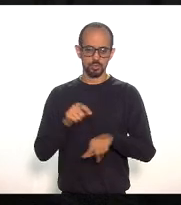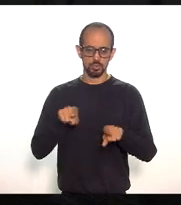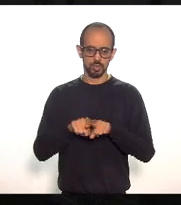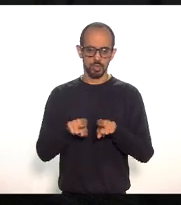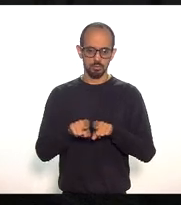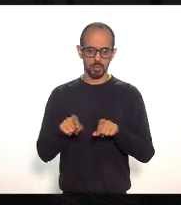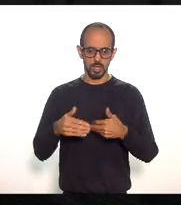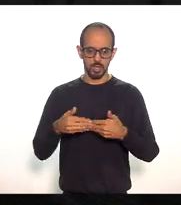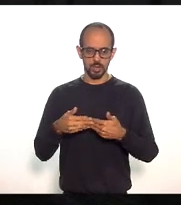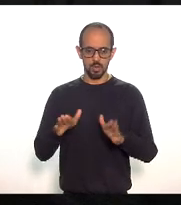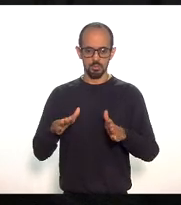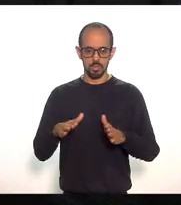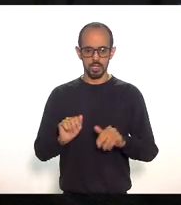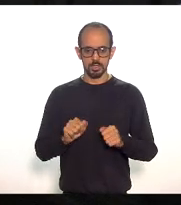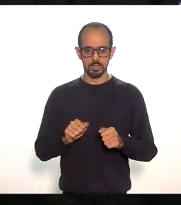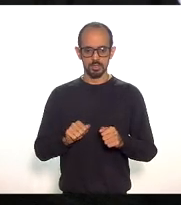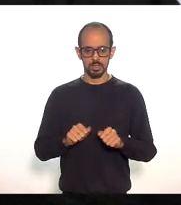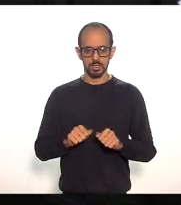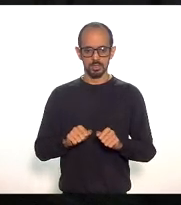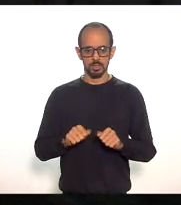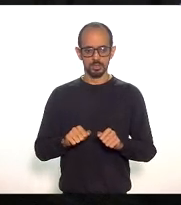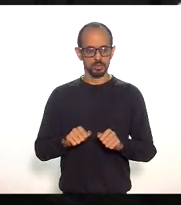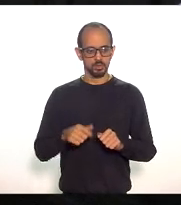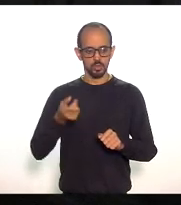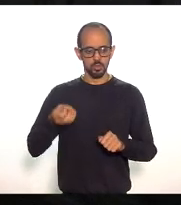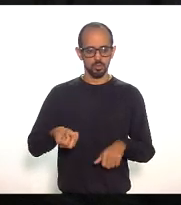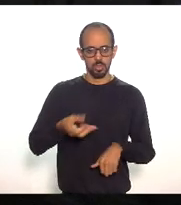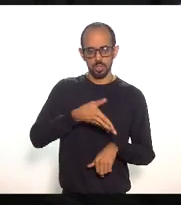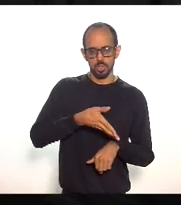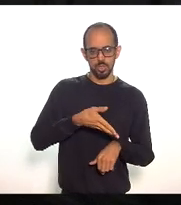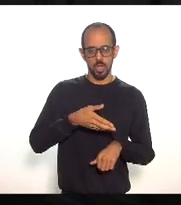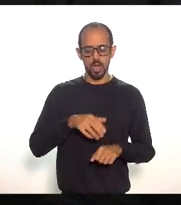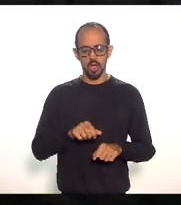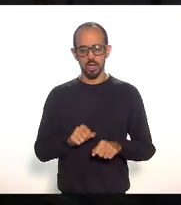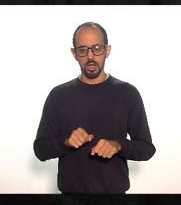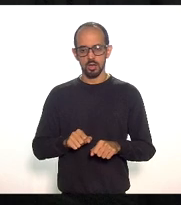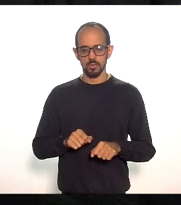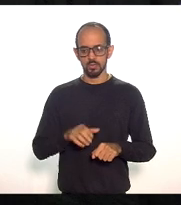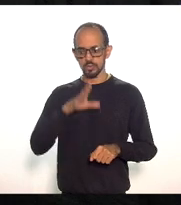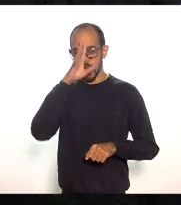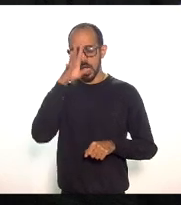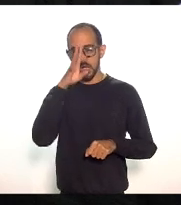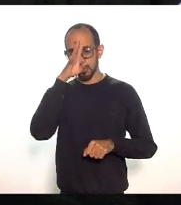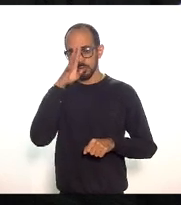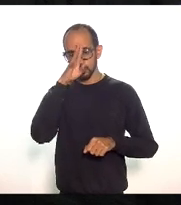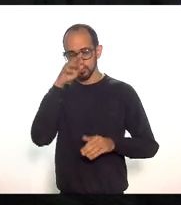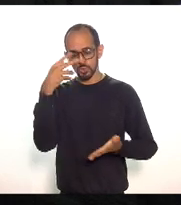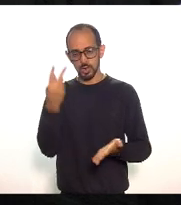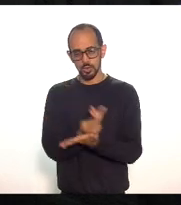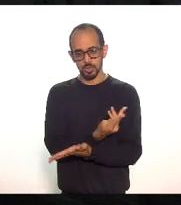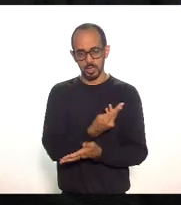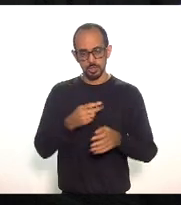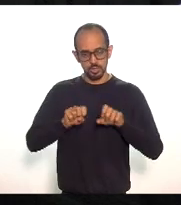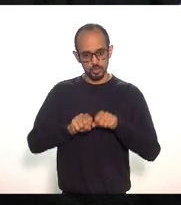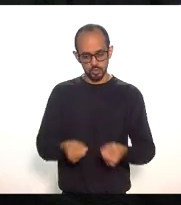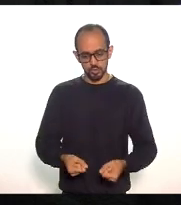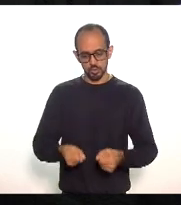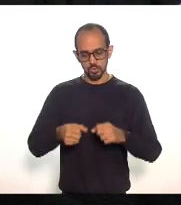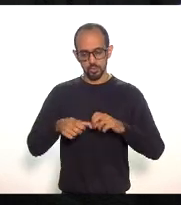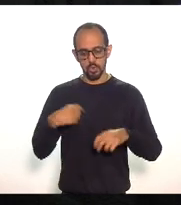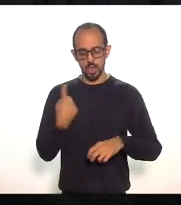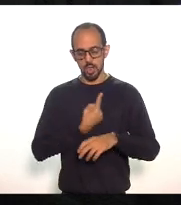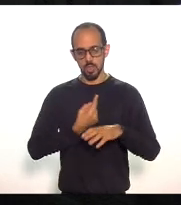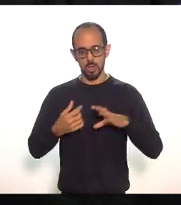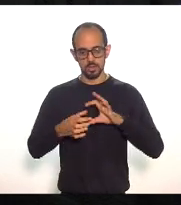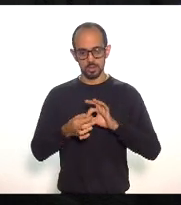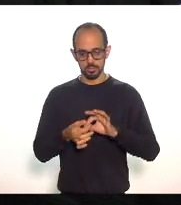precedente para que novos tiranetes usem e abusem da destruição da nossa liberdade.